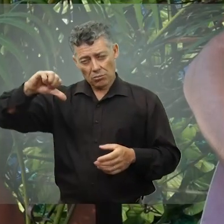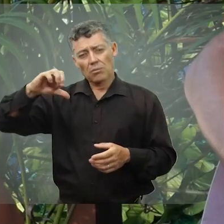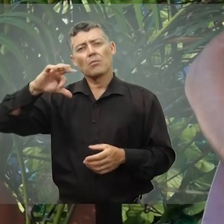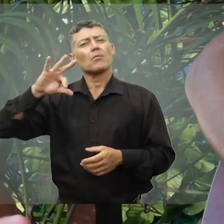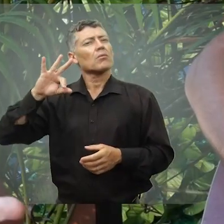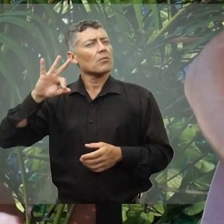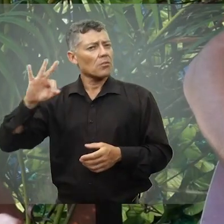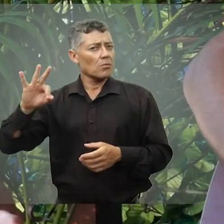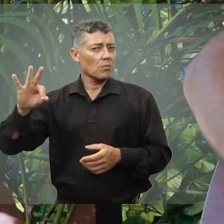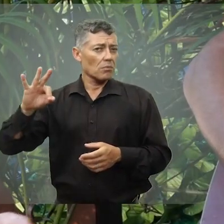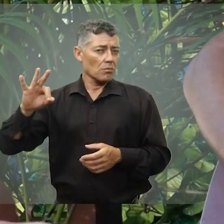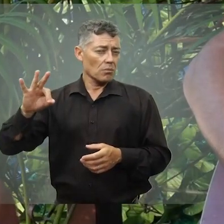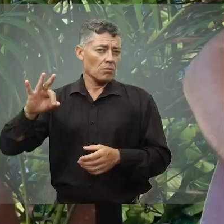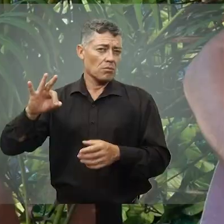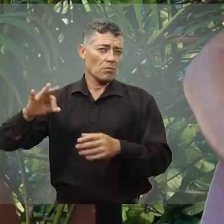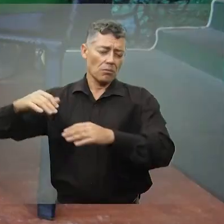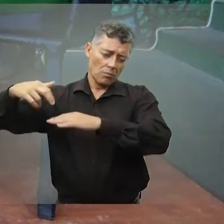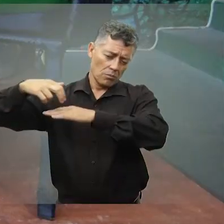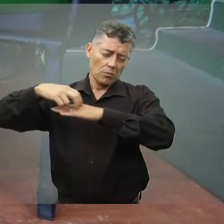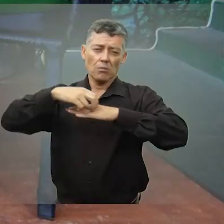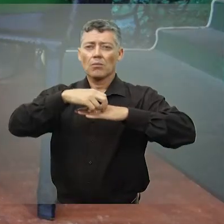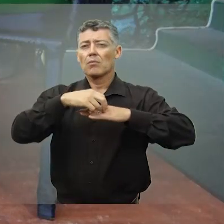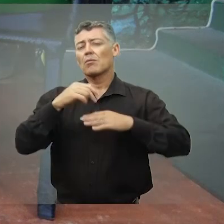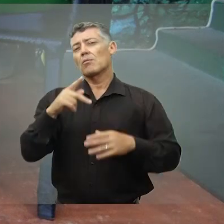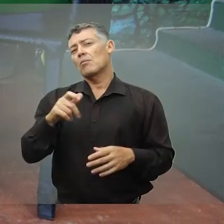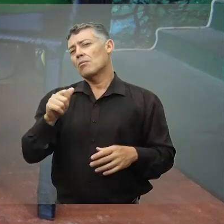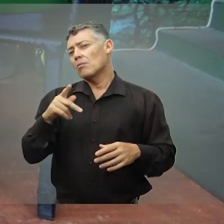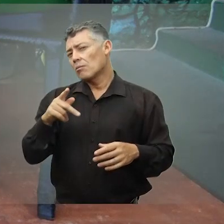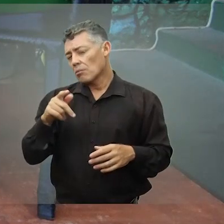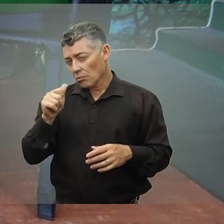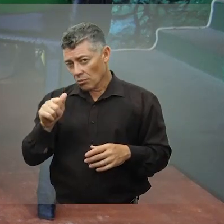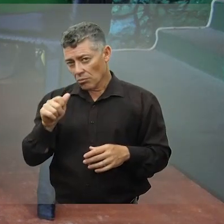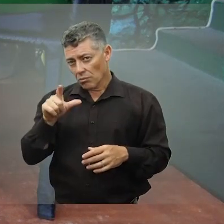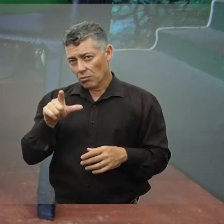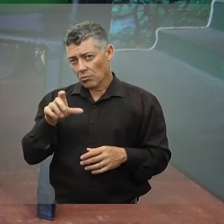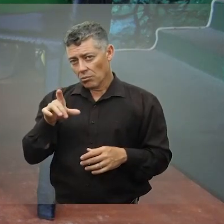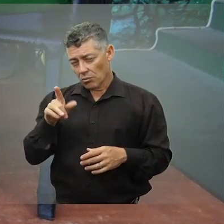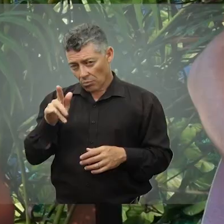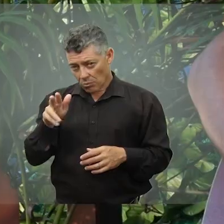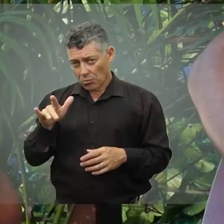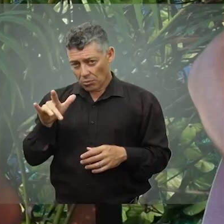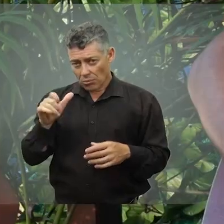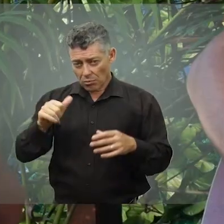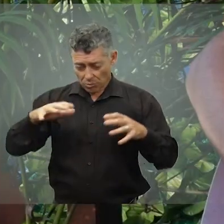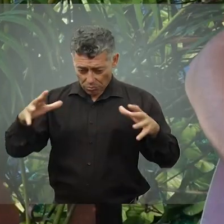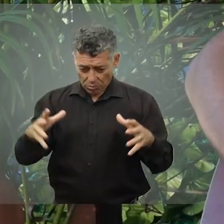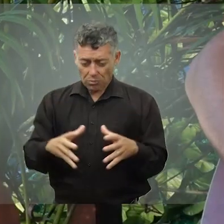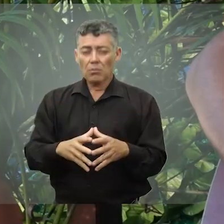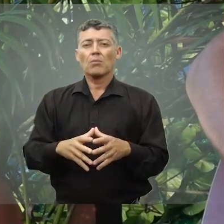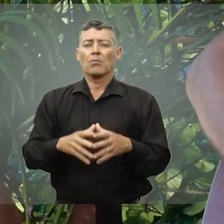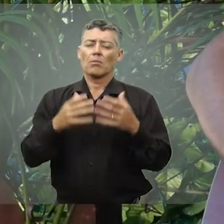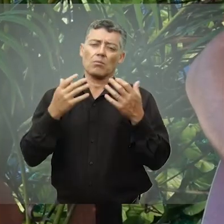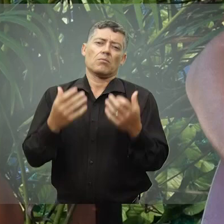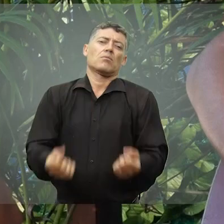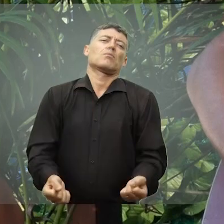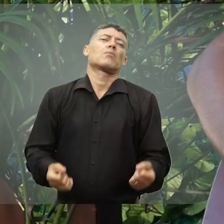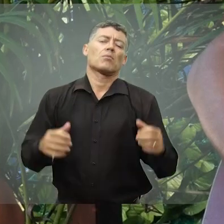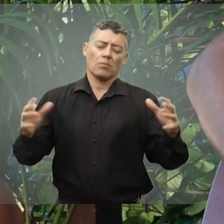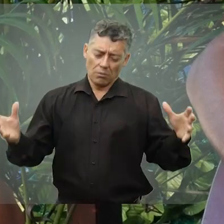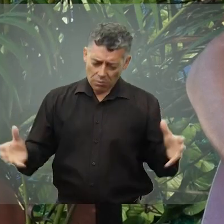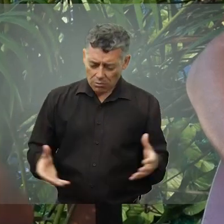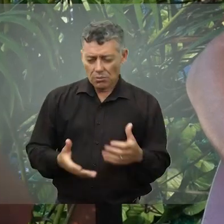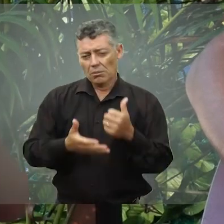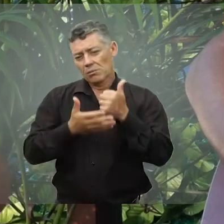90, o bloco Papaléguas nos contratou, pegou a banda inteira e a gente assumiu a banda